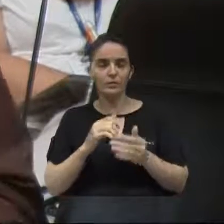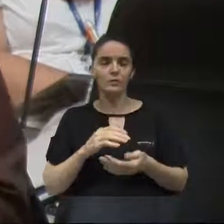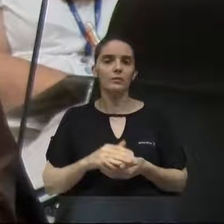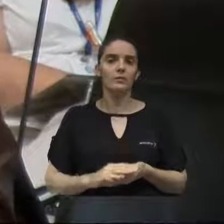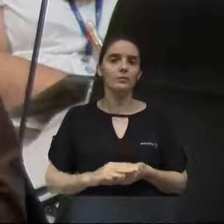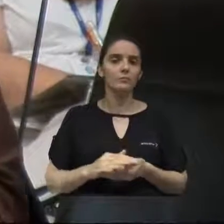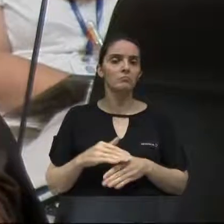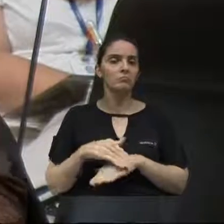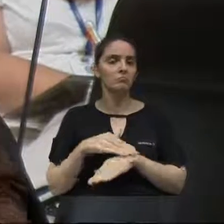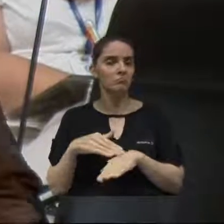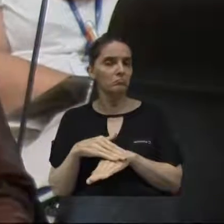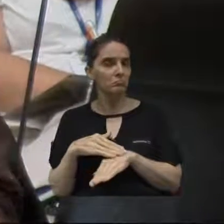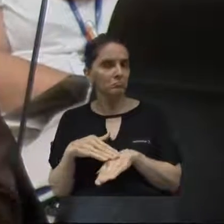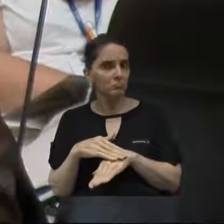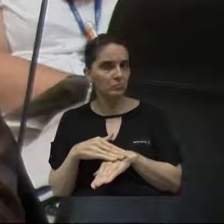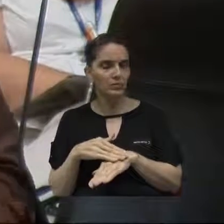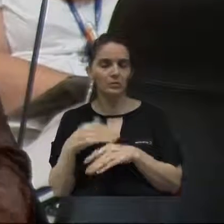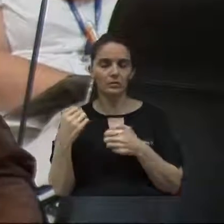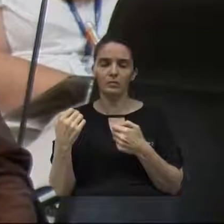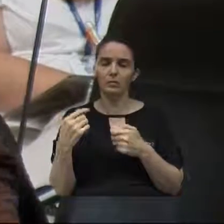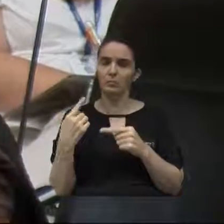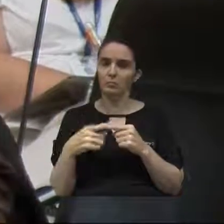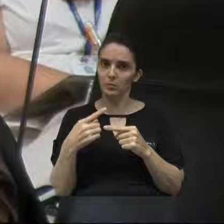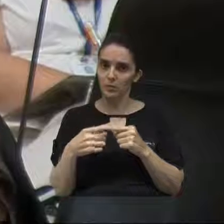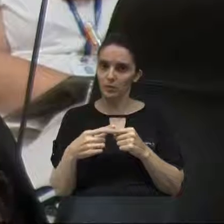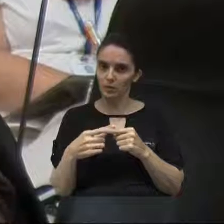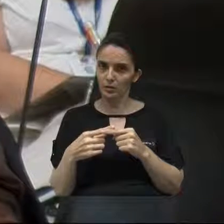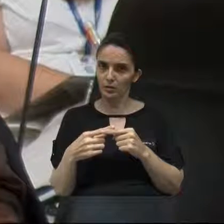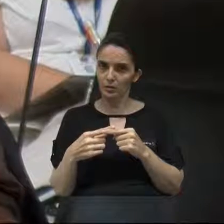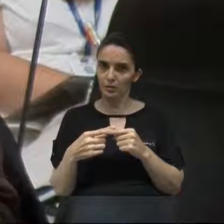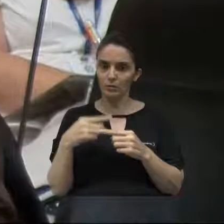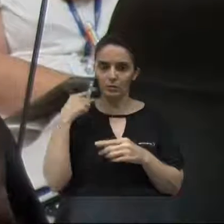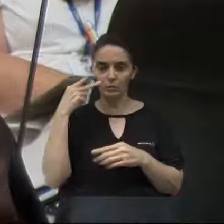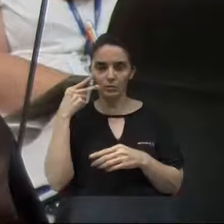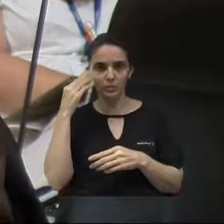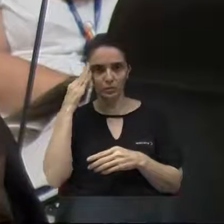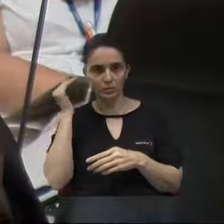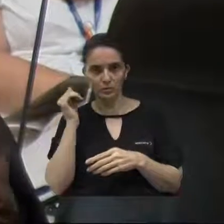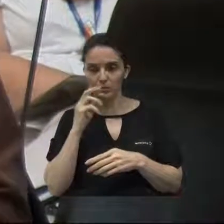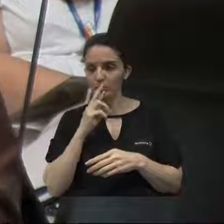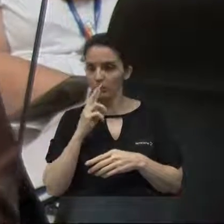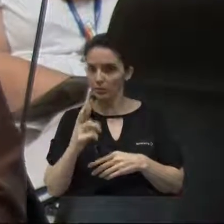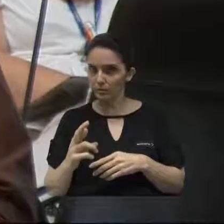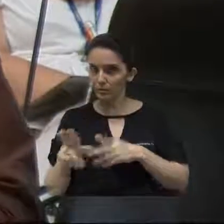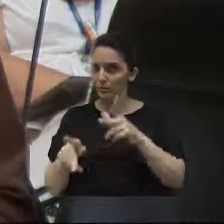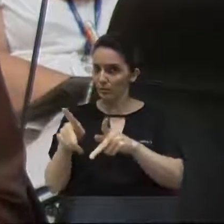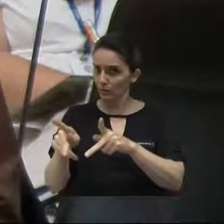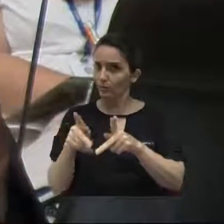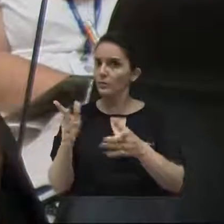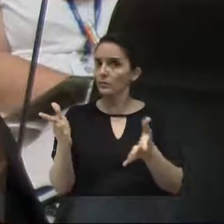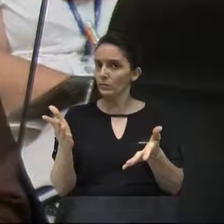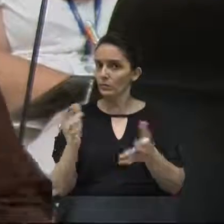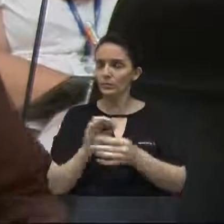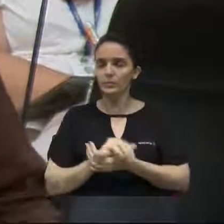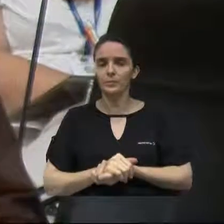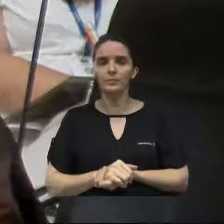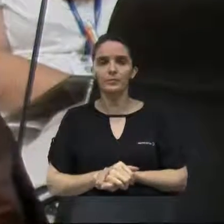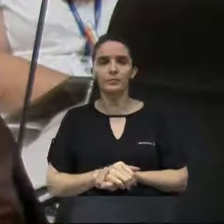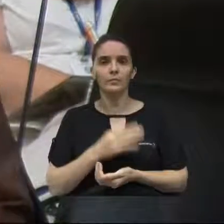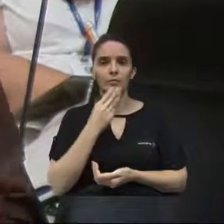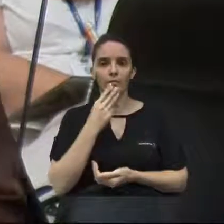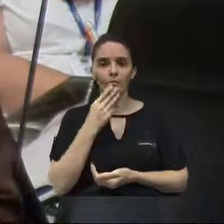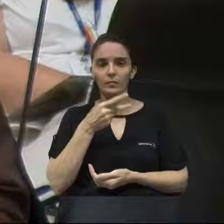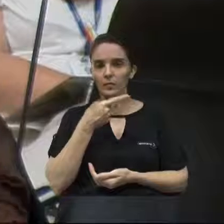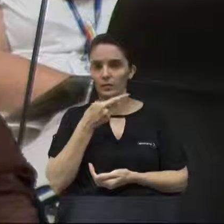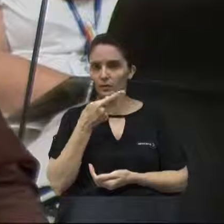que nós também possamos ter respaldo junto à população tecnicamente. E também já quero adiantar,